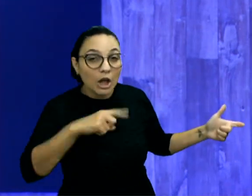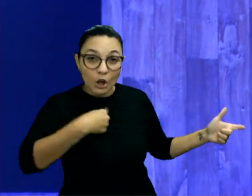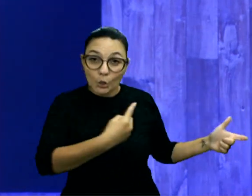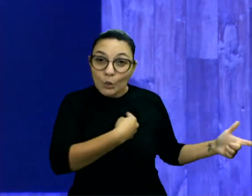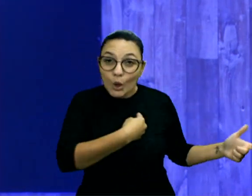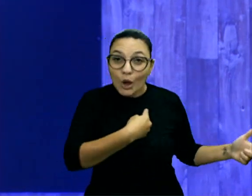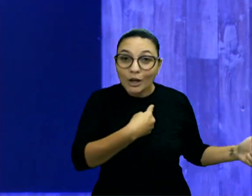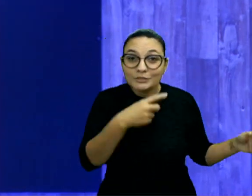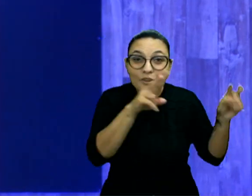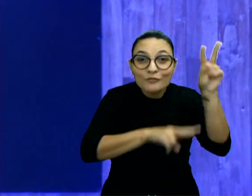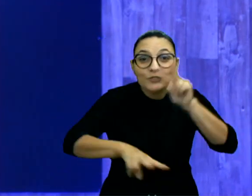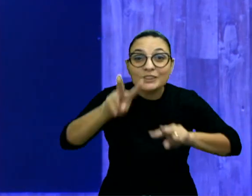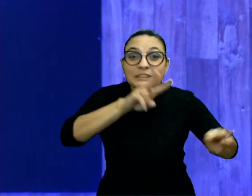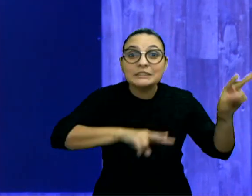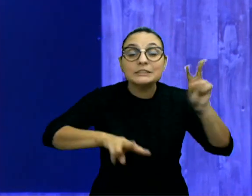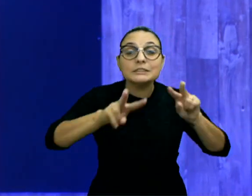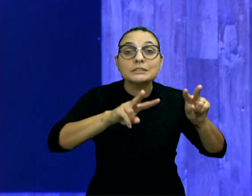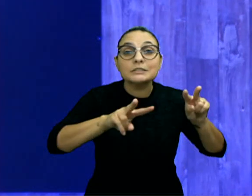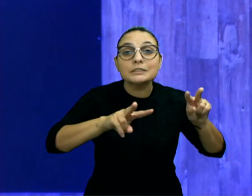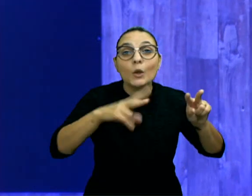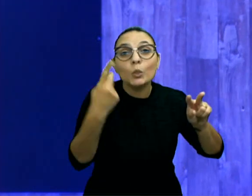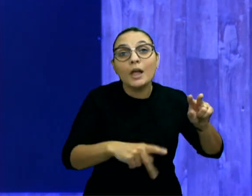aquilo alimentou a multidão.